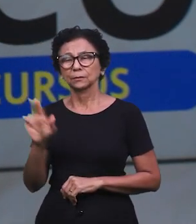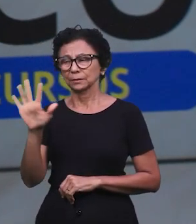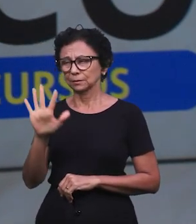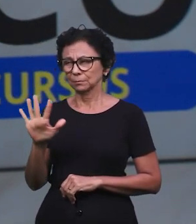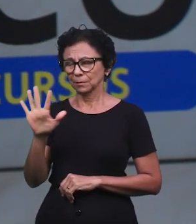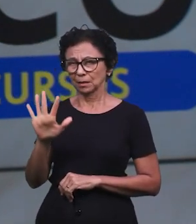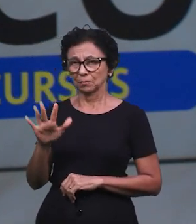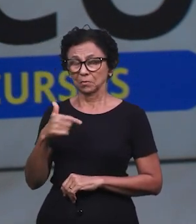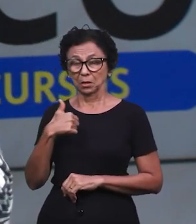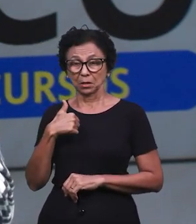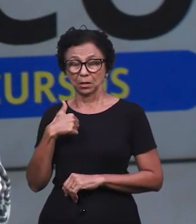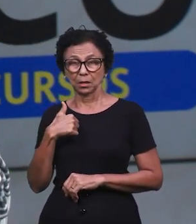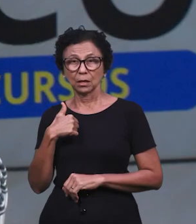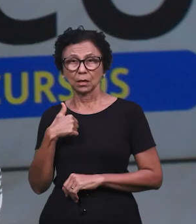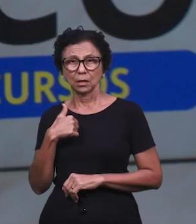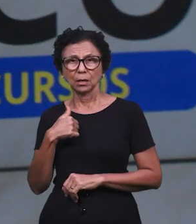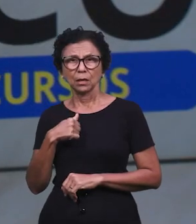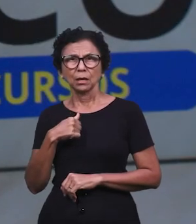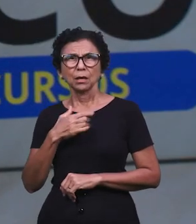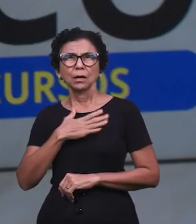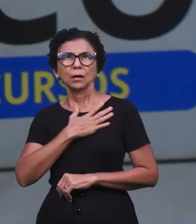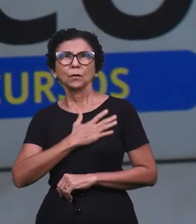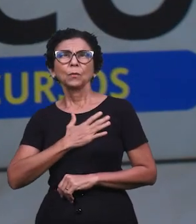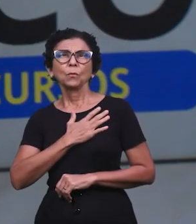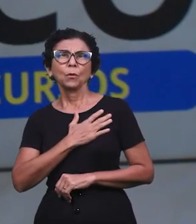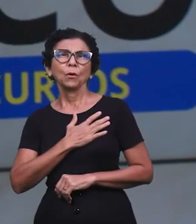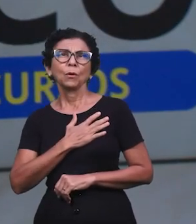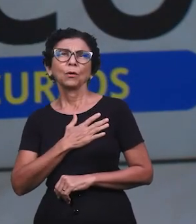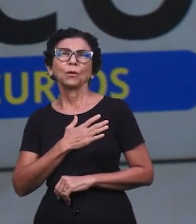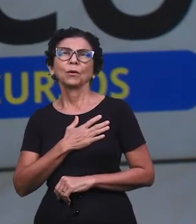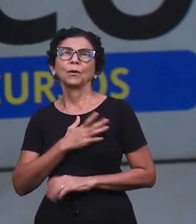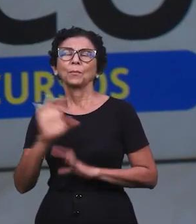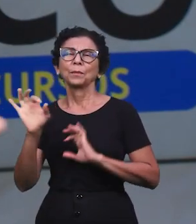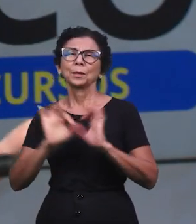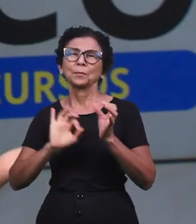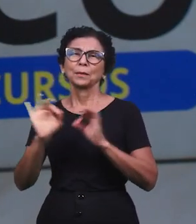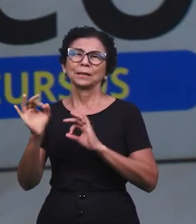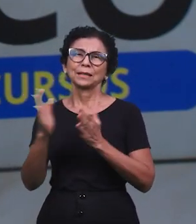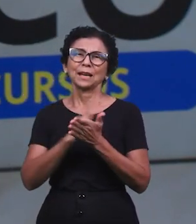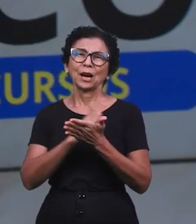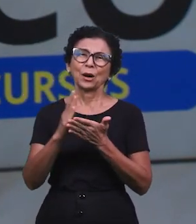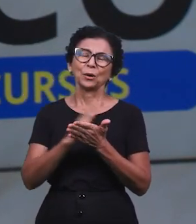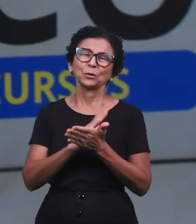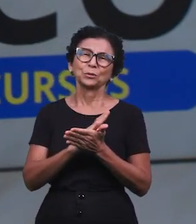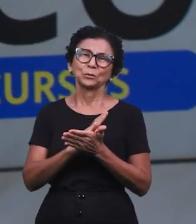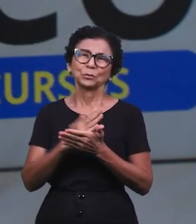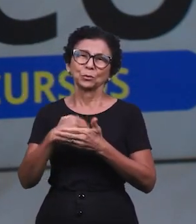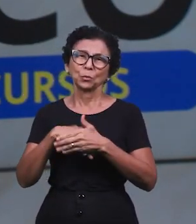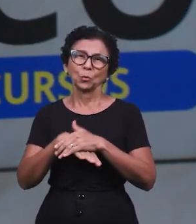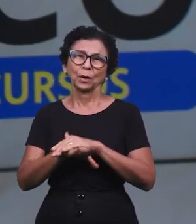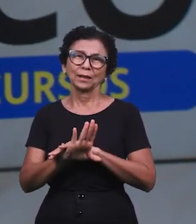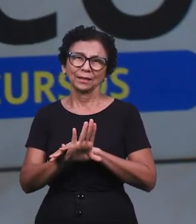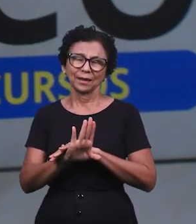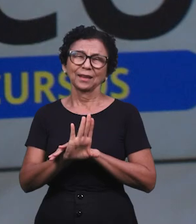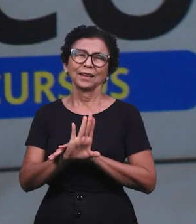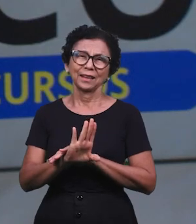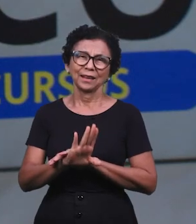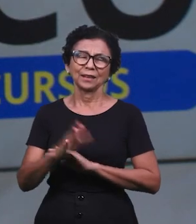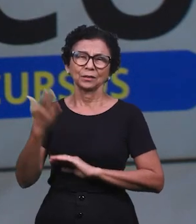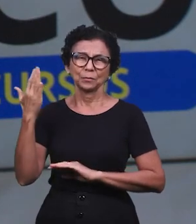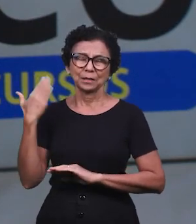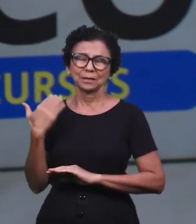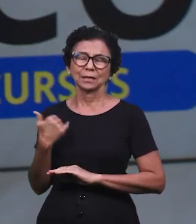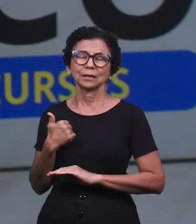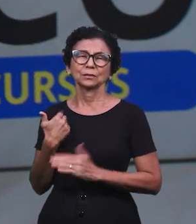Eu particularmente gosto dos mapas mentais. Eu tenho alguns que eu fiz que estão guardados comigo até hoje, da minha época de